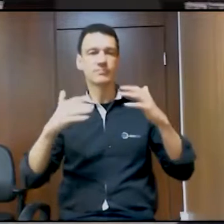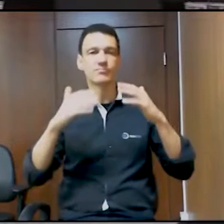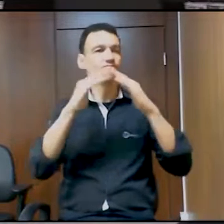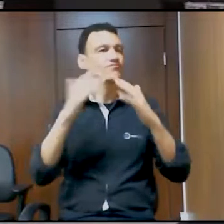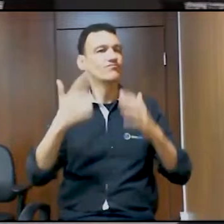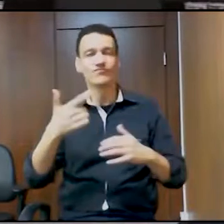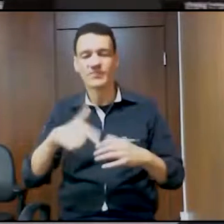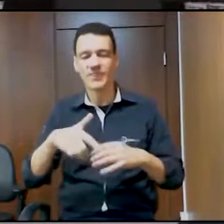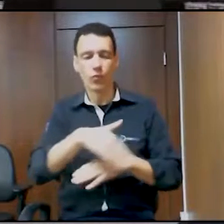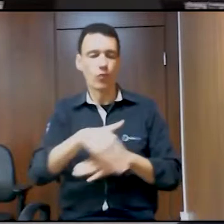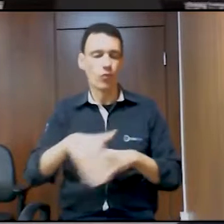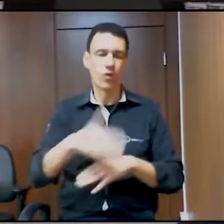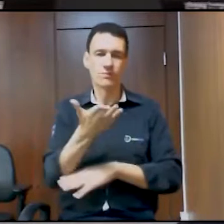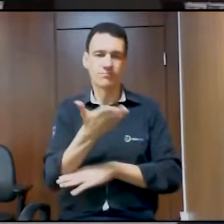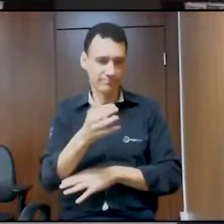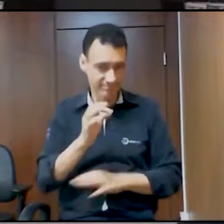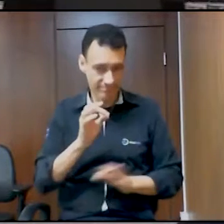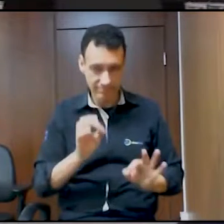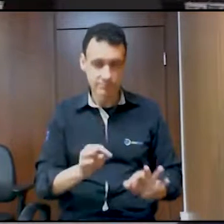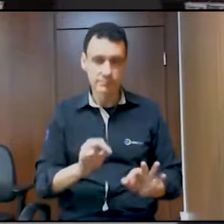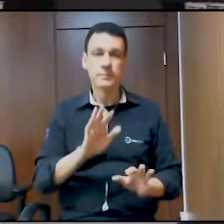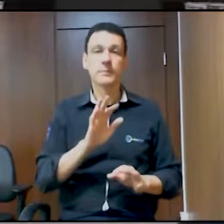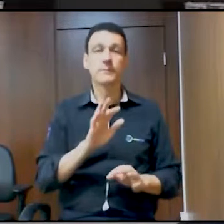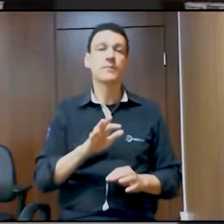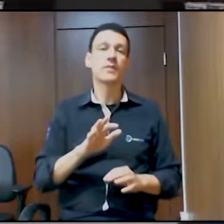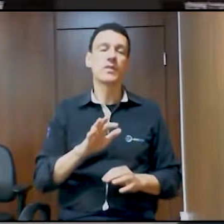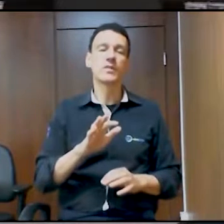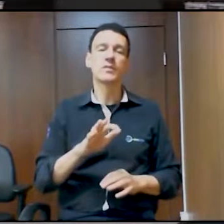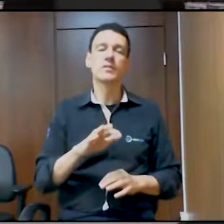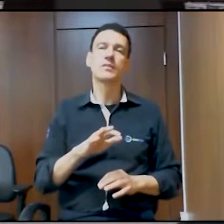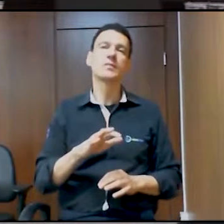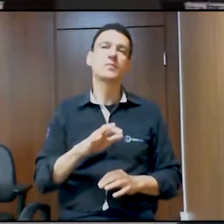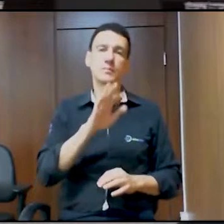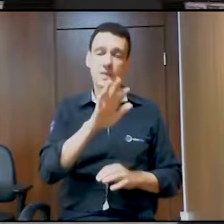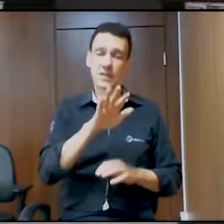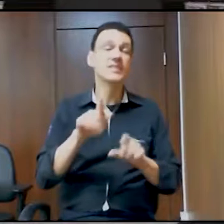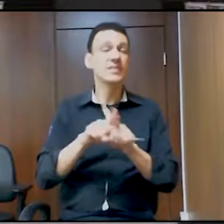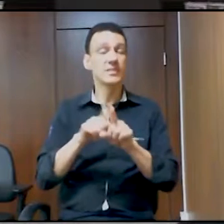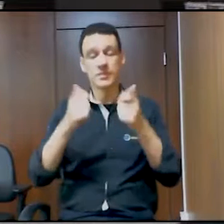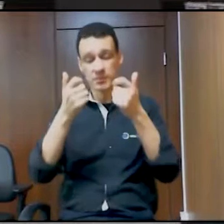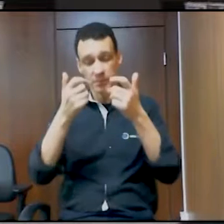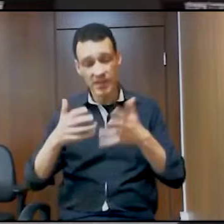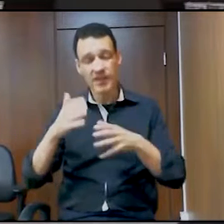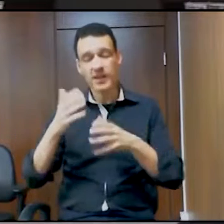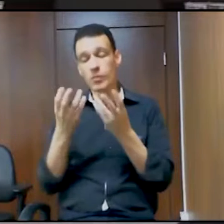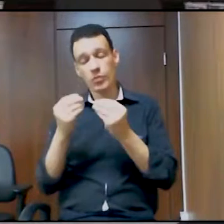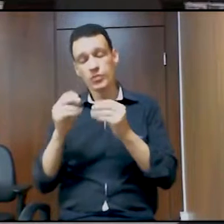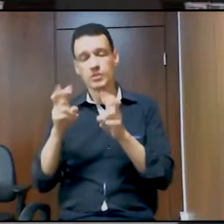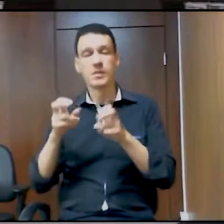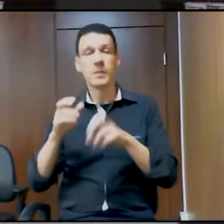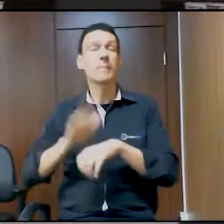o ponto do que a gente tradicionalmente fala como demanda de superonerosidade ou superadensamento.